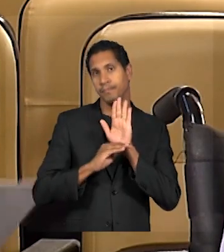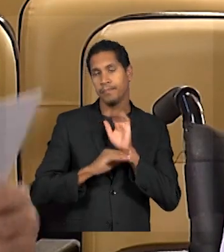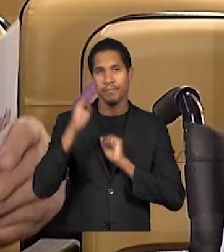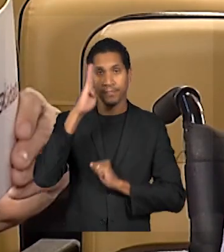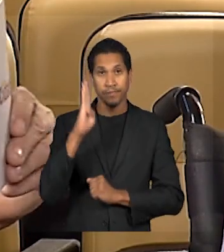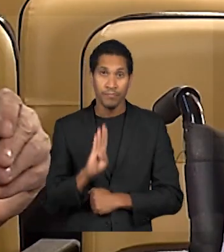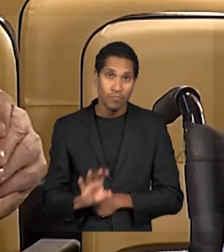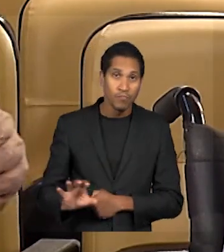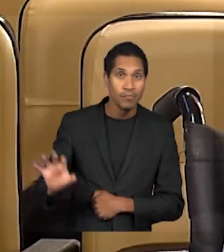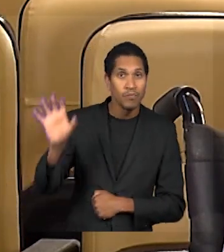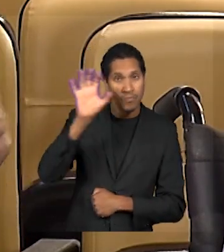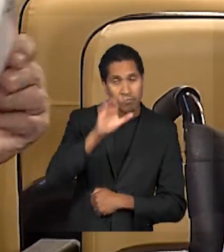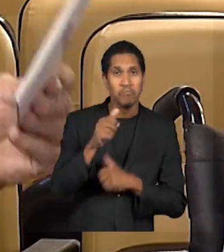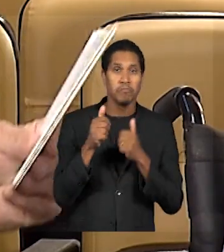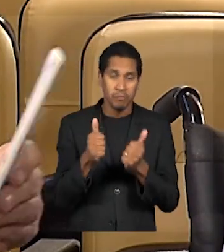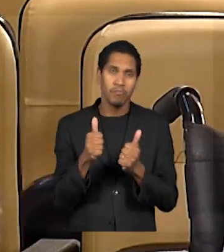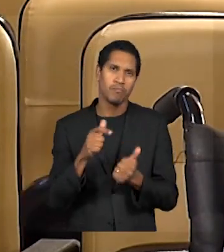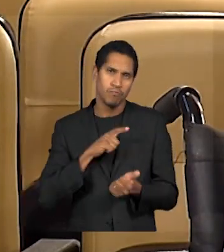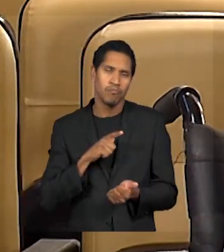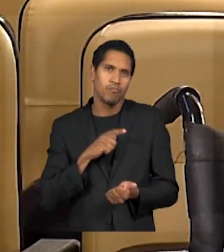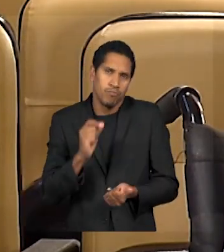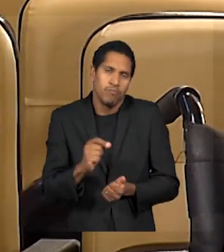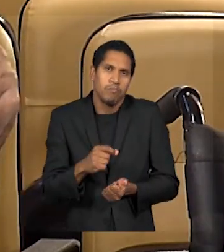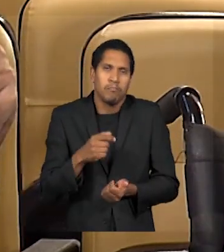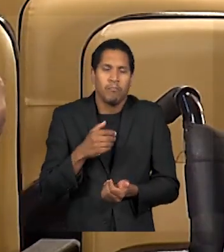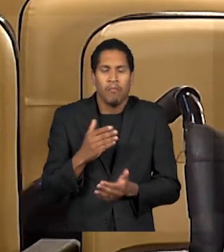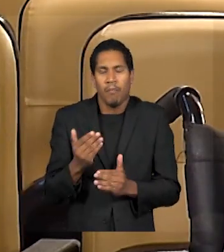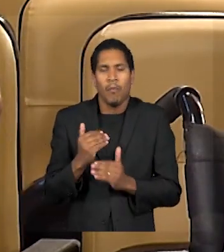Brasil inteiro, de uma forma protocolar, de forma